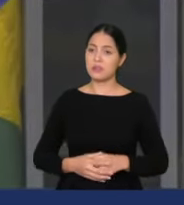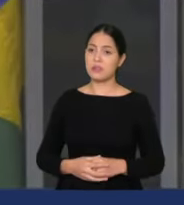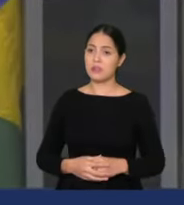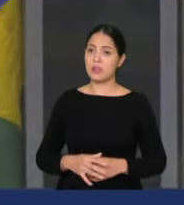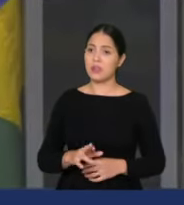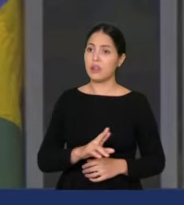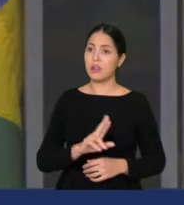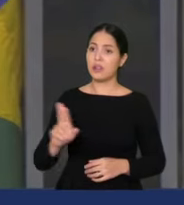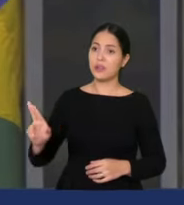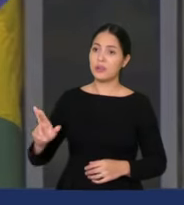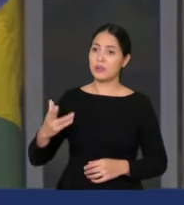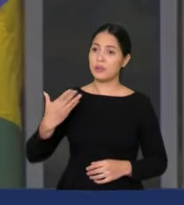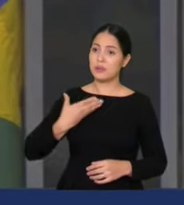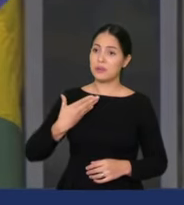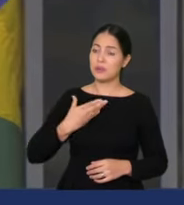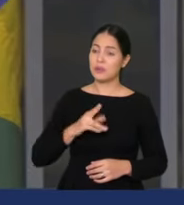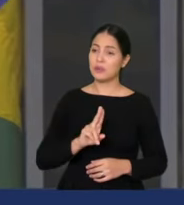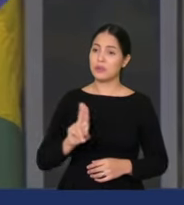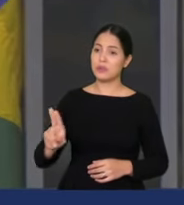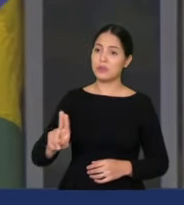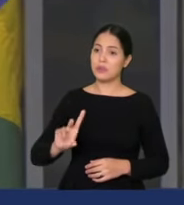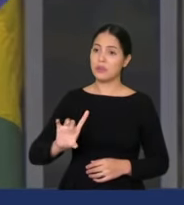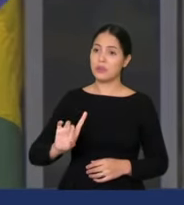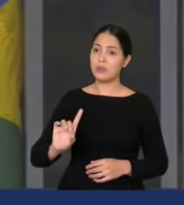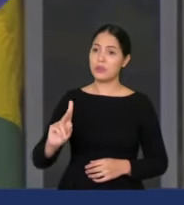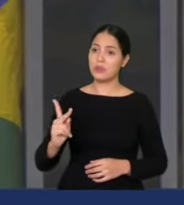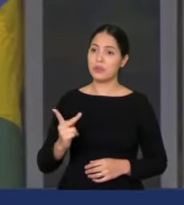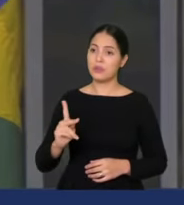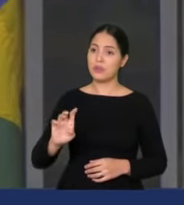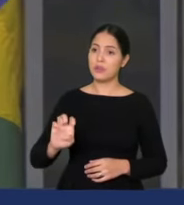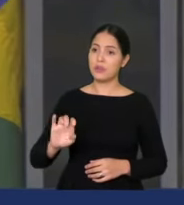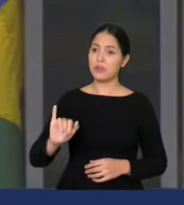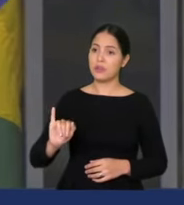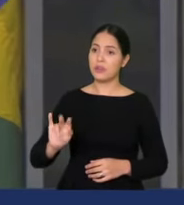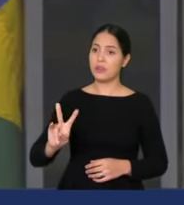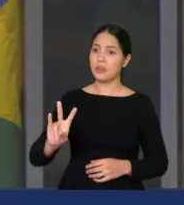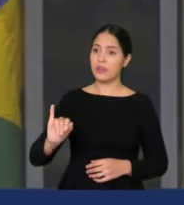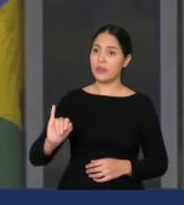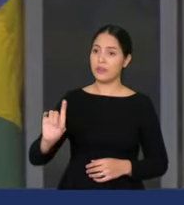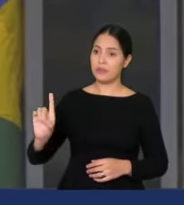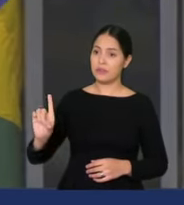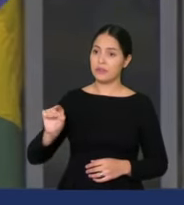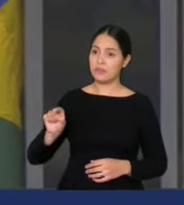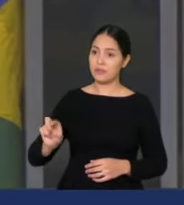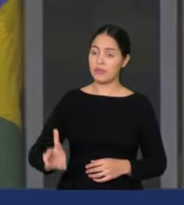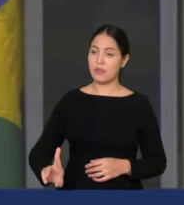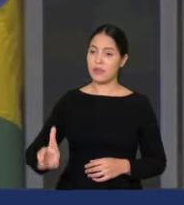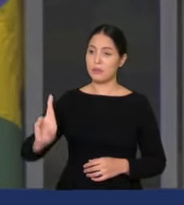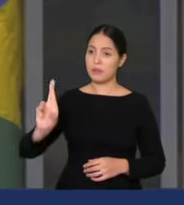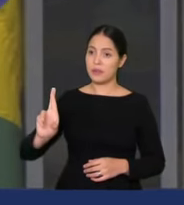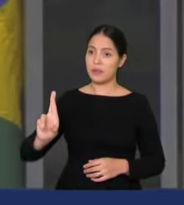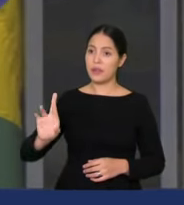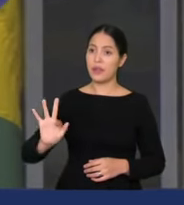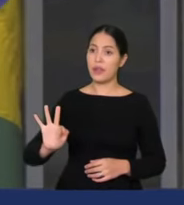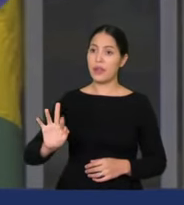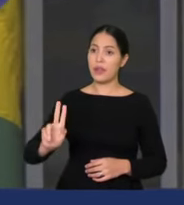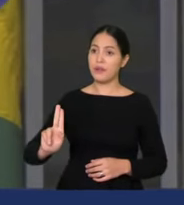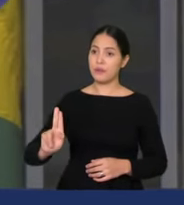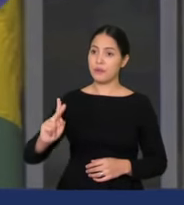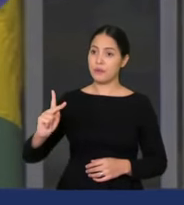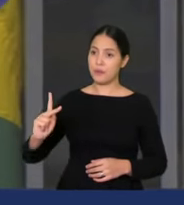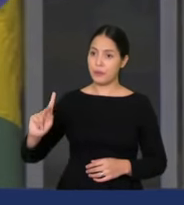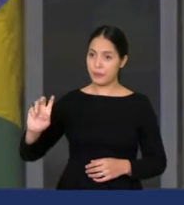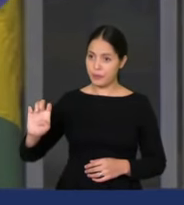saudar todas e todos convidados. David, que representa a FUP, e que representa e muito a luta